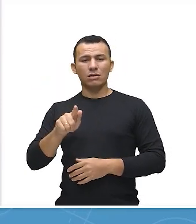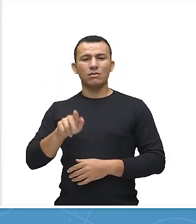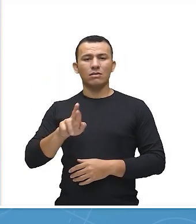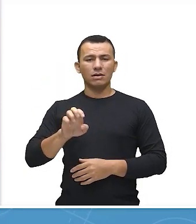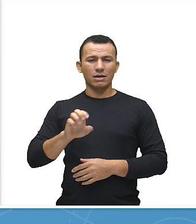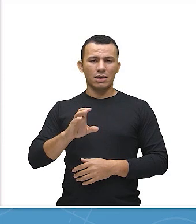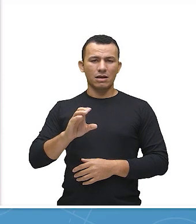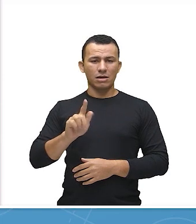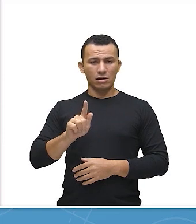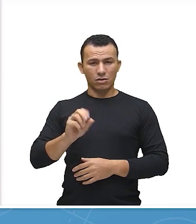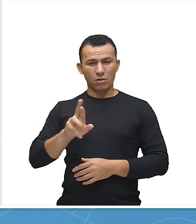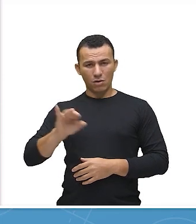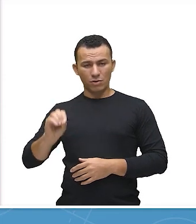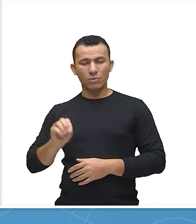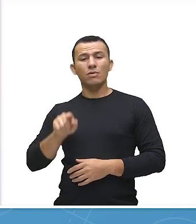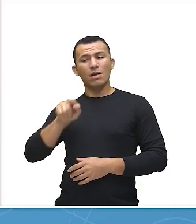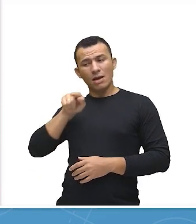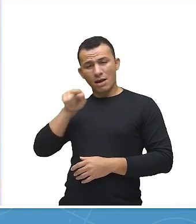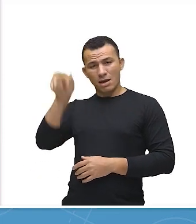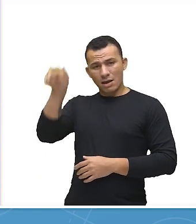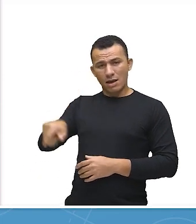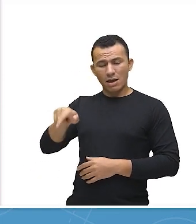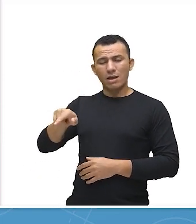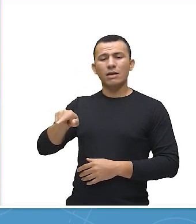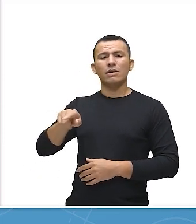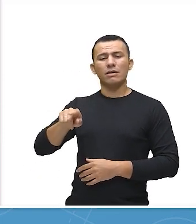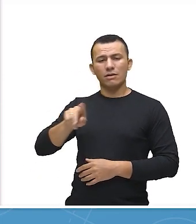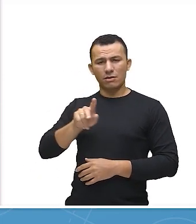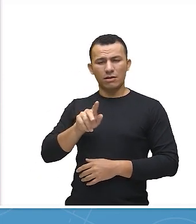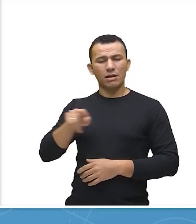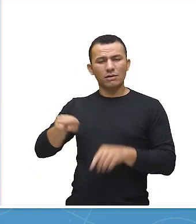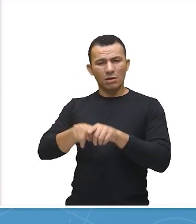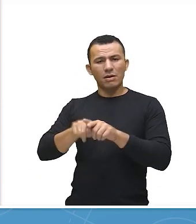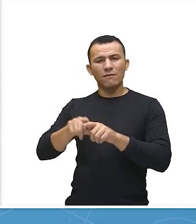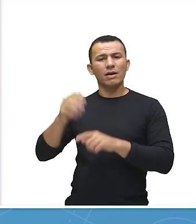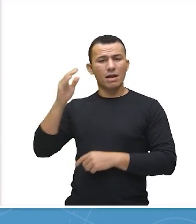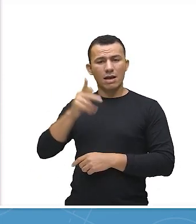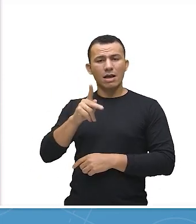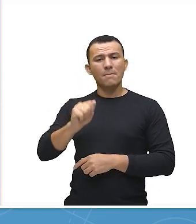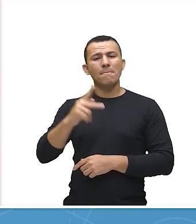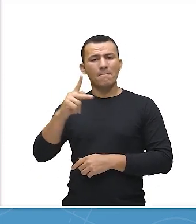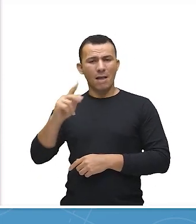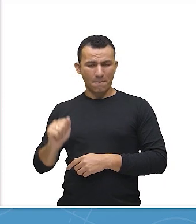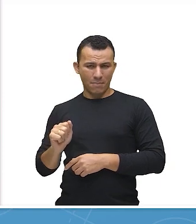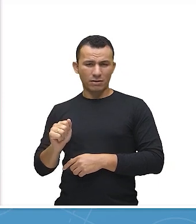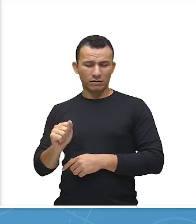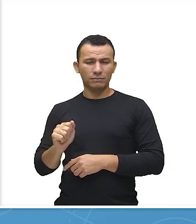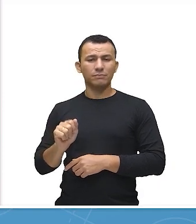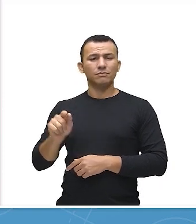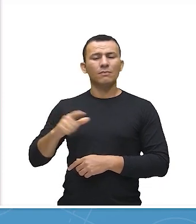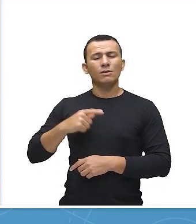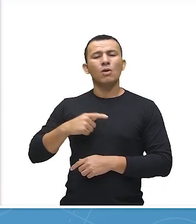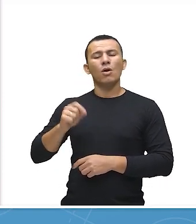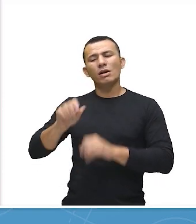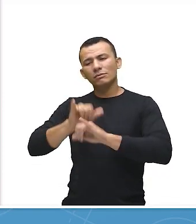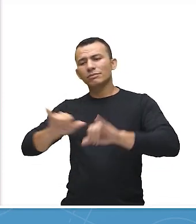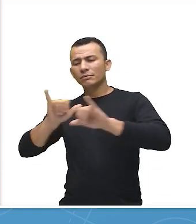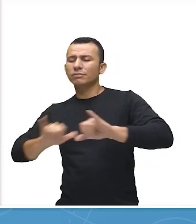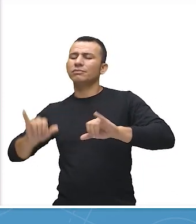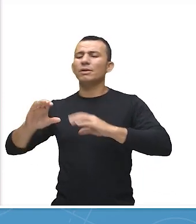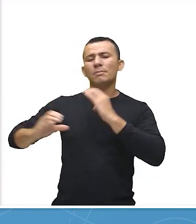Parabéns para aqueles que colocaram a alternativa B. Na Idade Média, gente. Lembra que quando a gente conversou sobre música, sobre